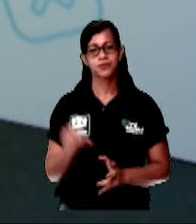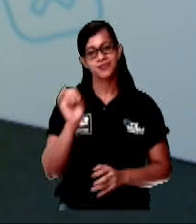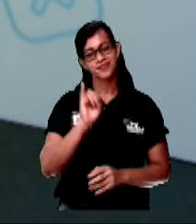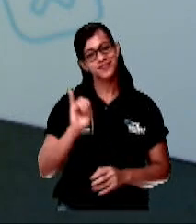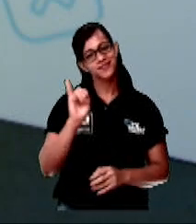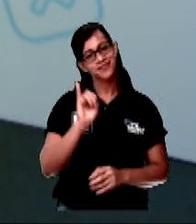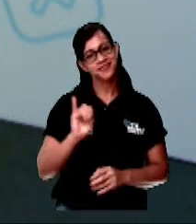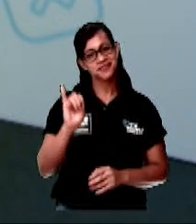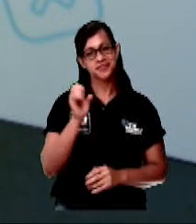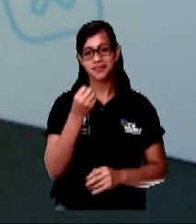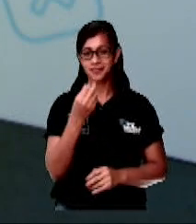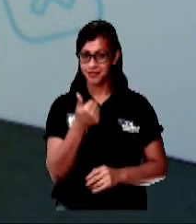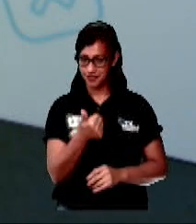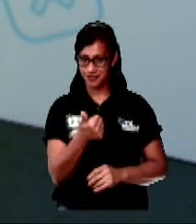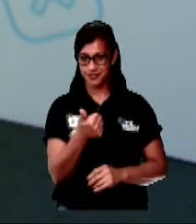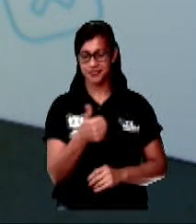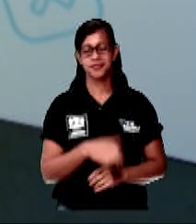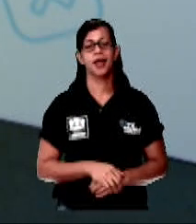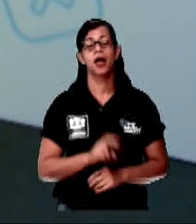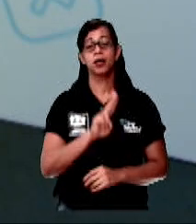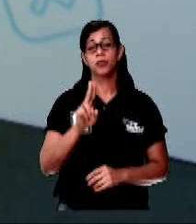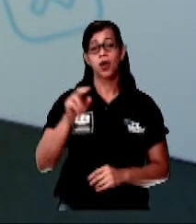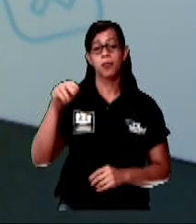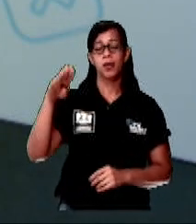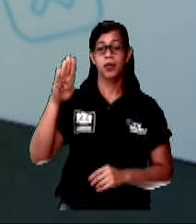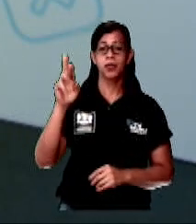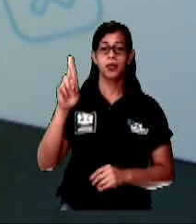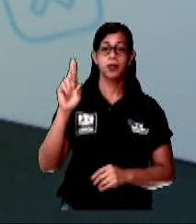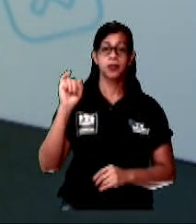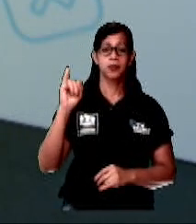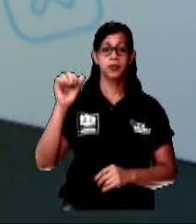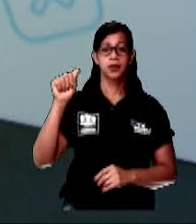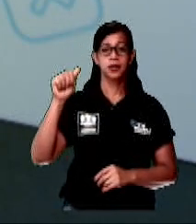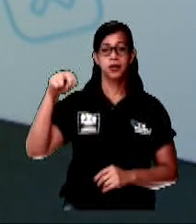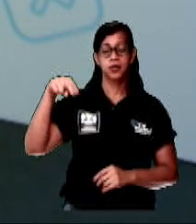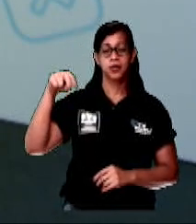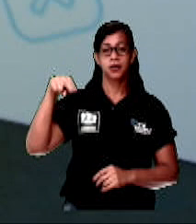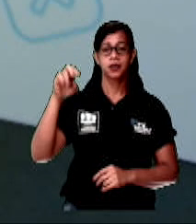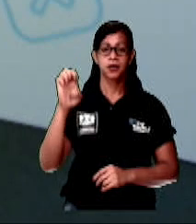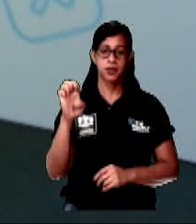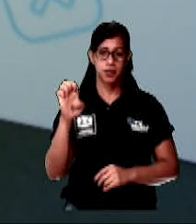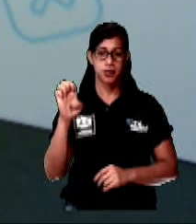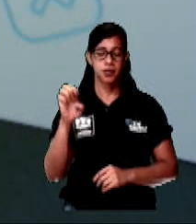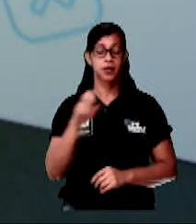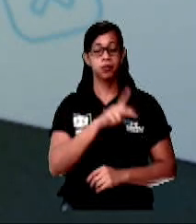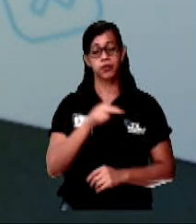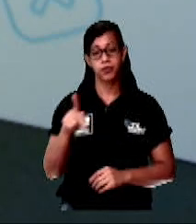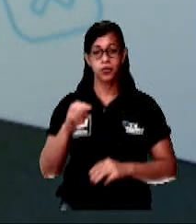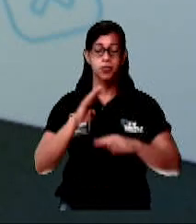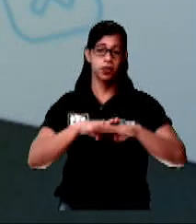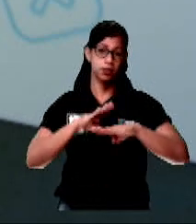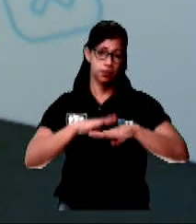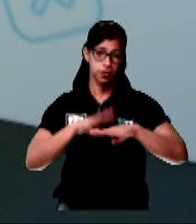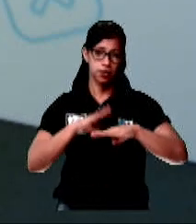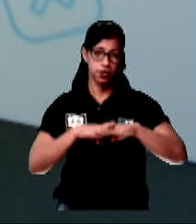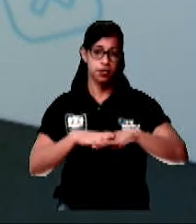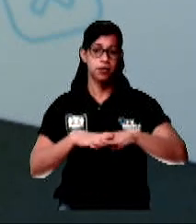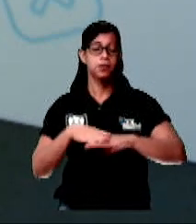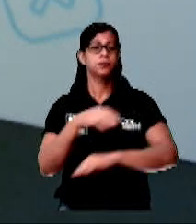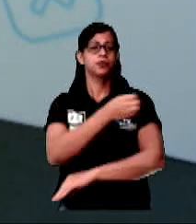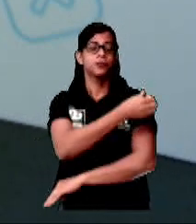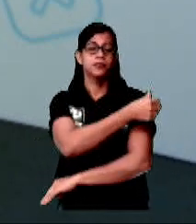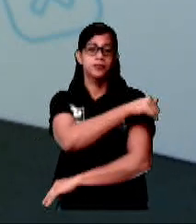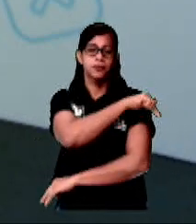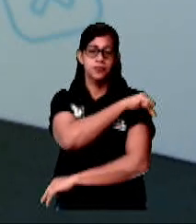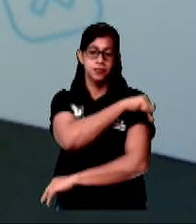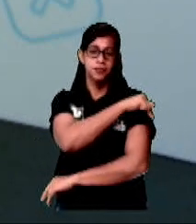Oi pessoal, tudo bem? Eu me chamo Briane Mourão, sou professora de matemática e a aula de hoje vai para o 7º ano. A gente